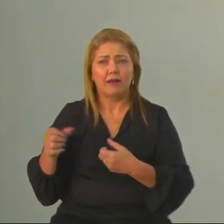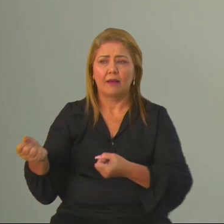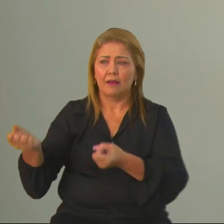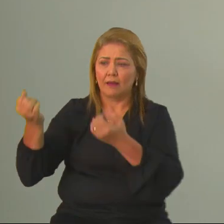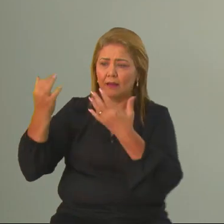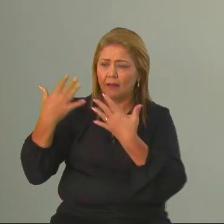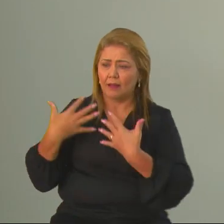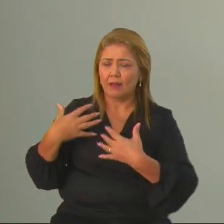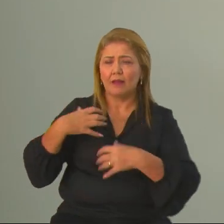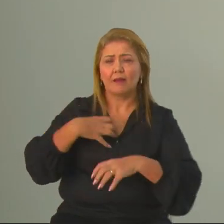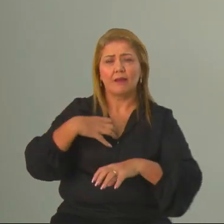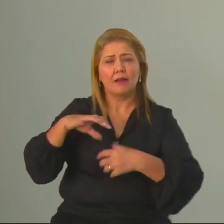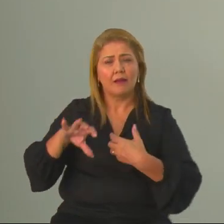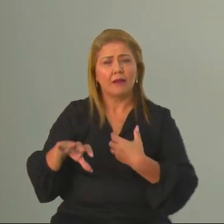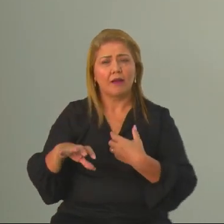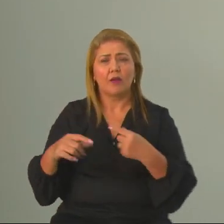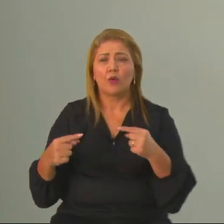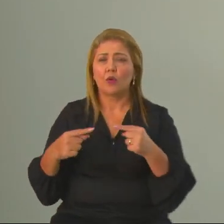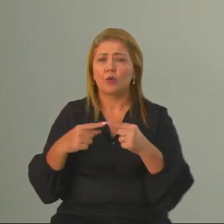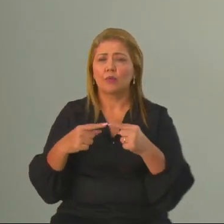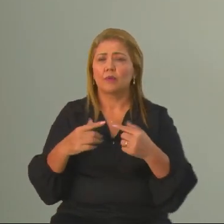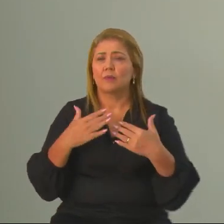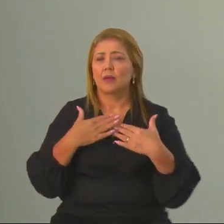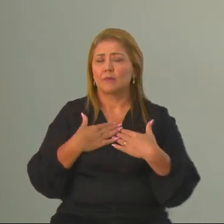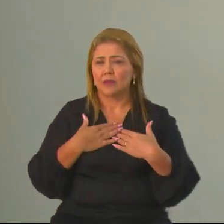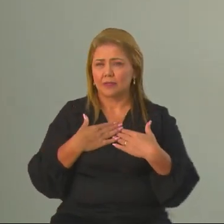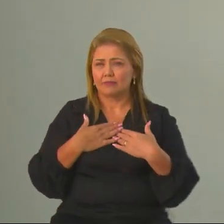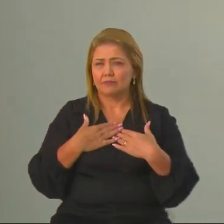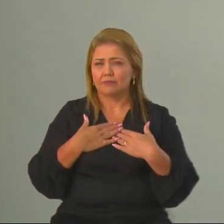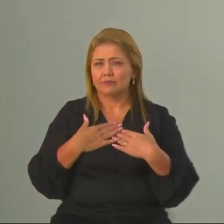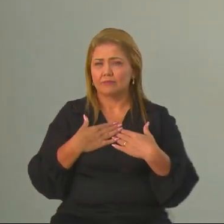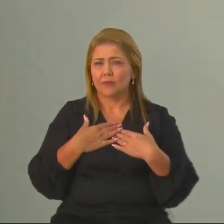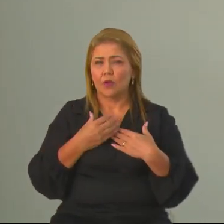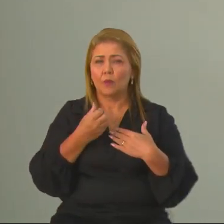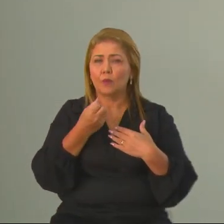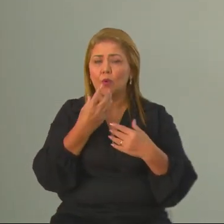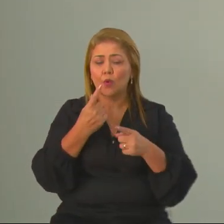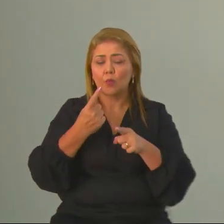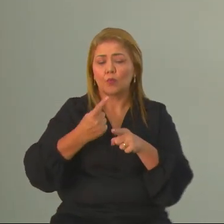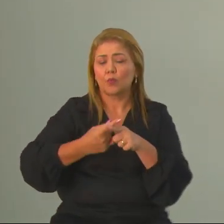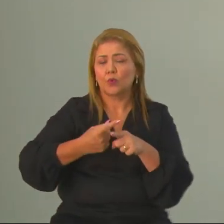um argumento que fazia sentido para mim. É um bom porquê.